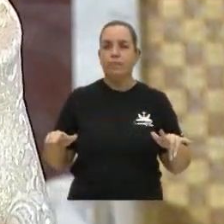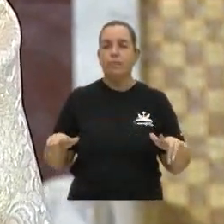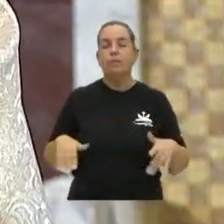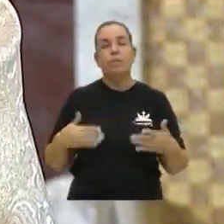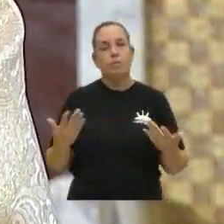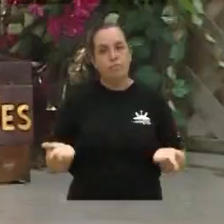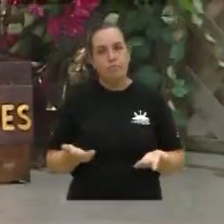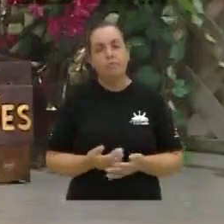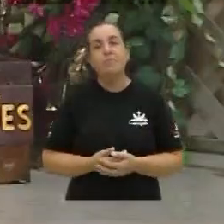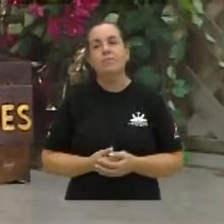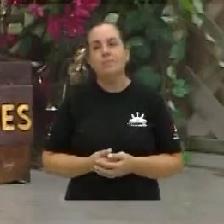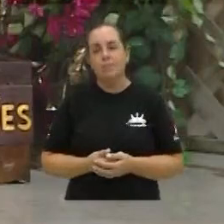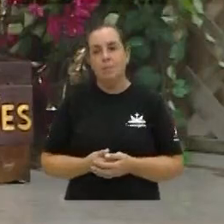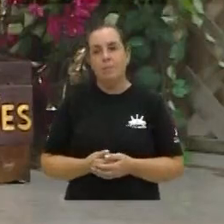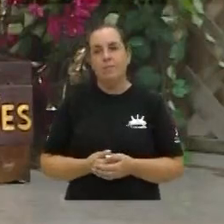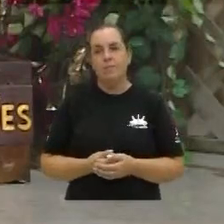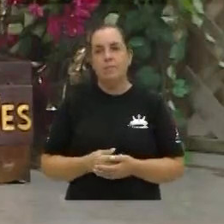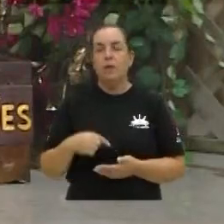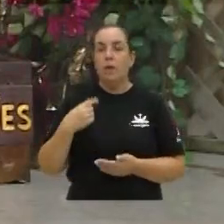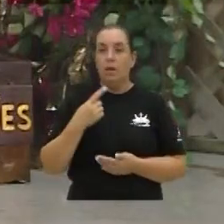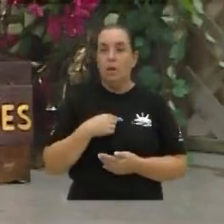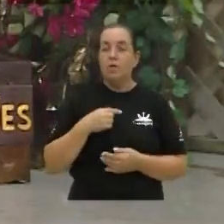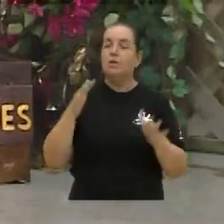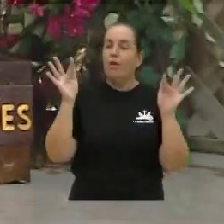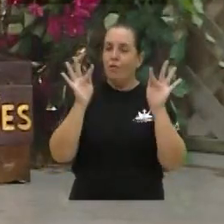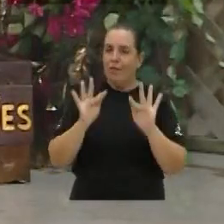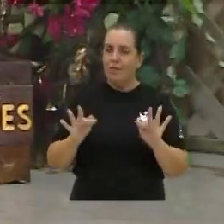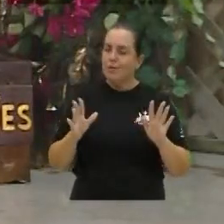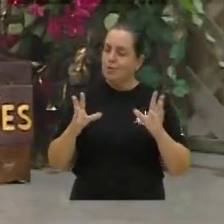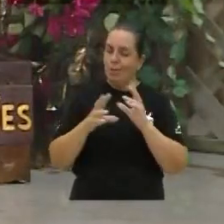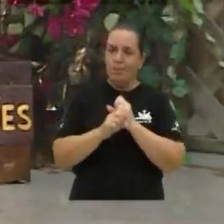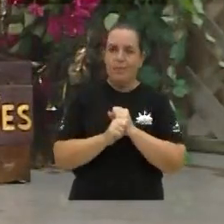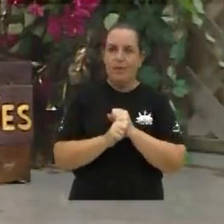Então seremos bem-aventurados,